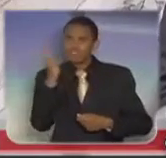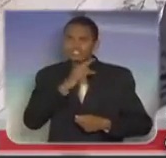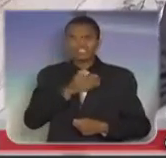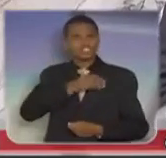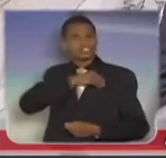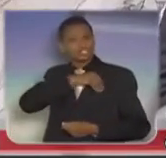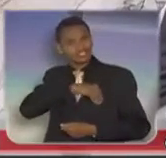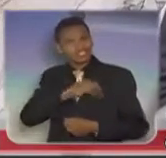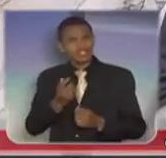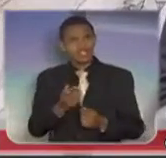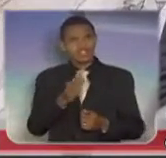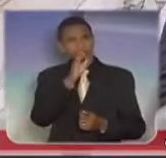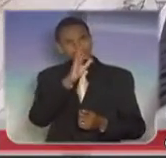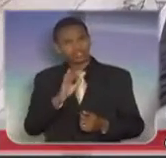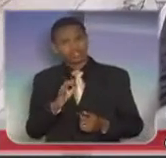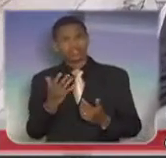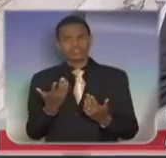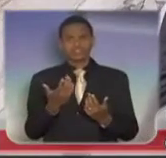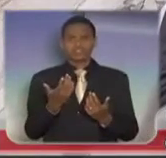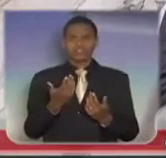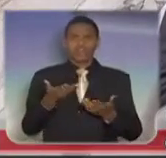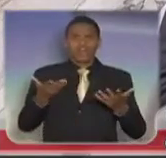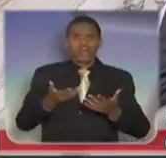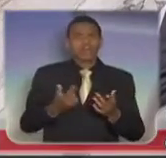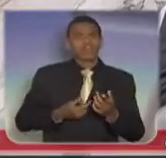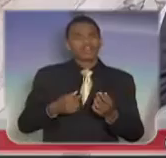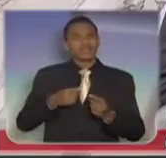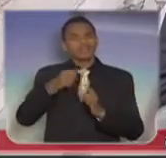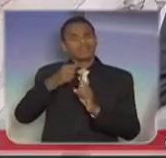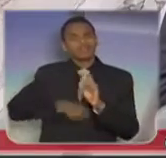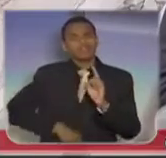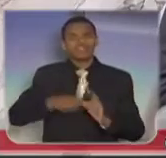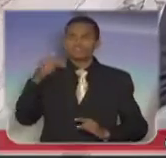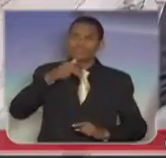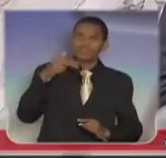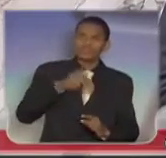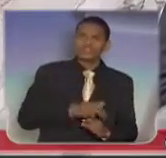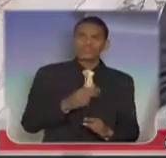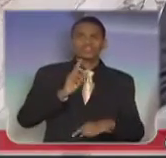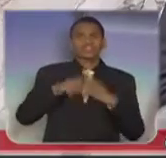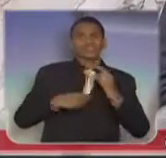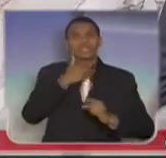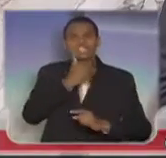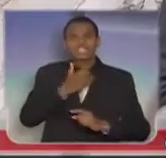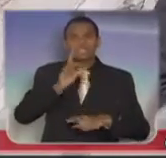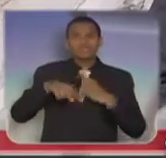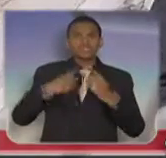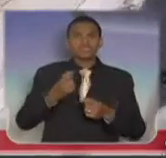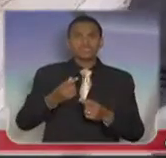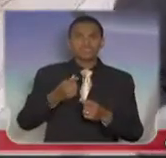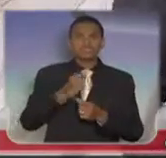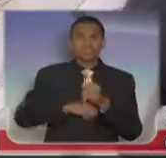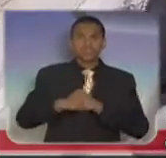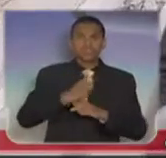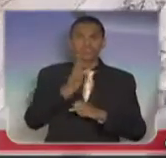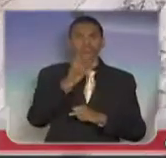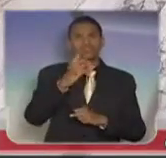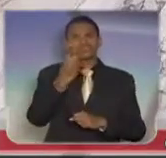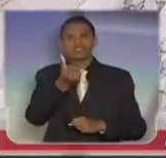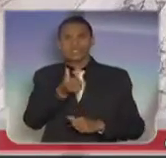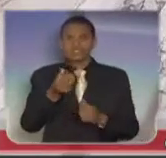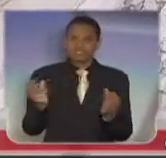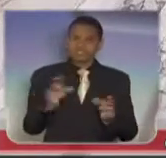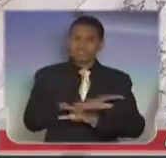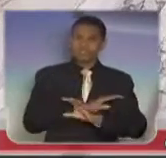novembro faltam dois meses para acabar o ano precisamos urgente de uma postura de vossa excelência de